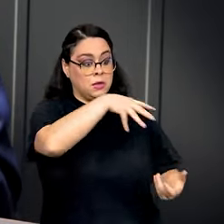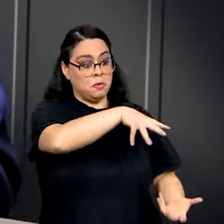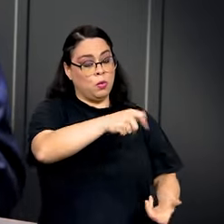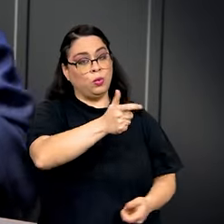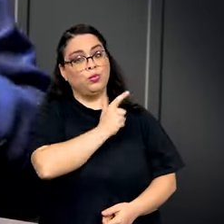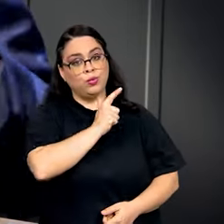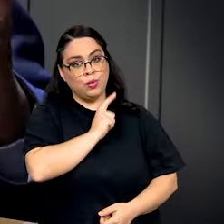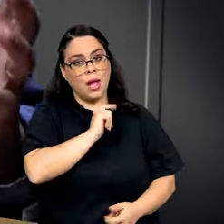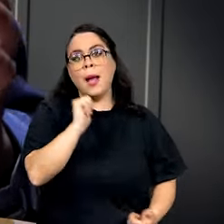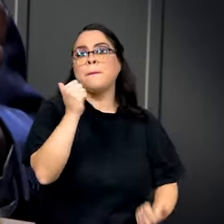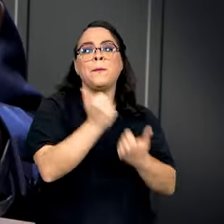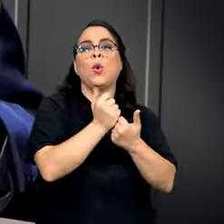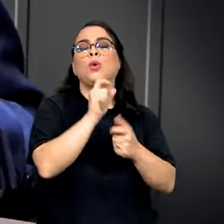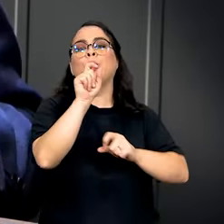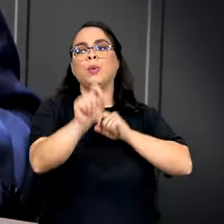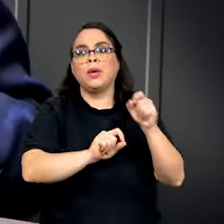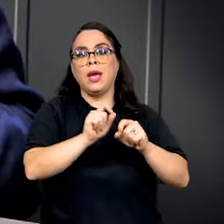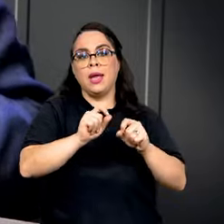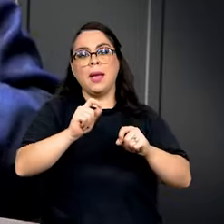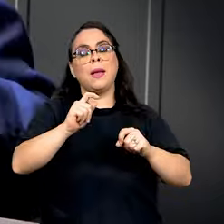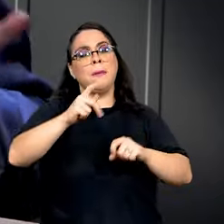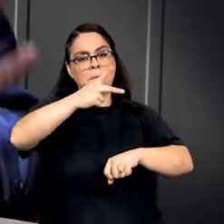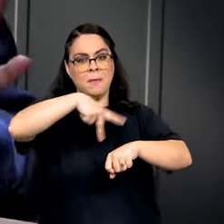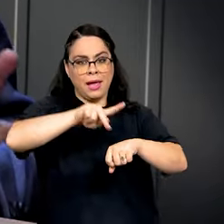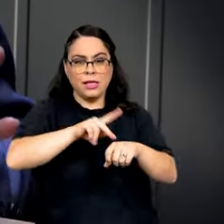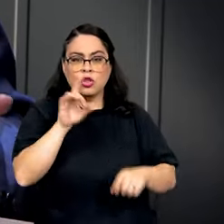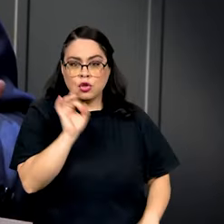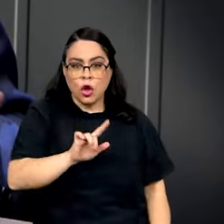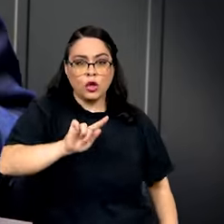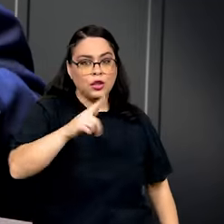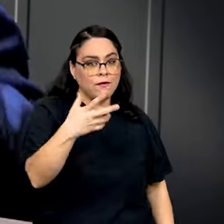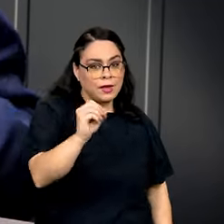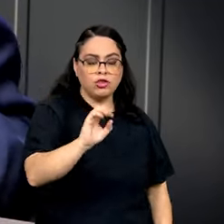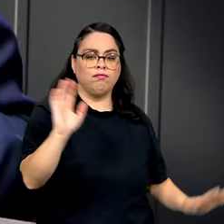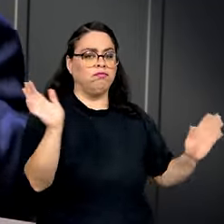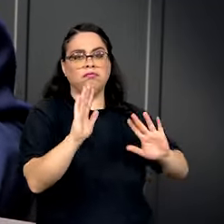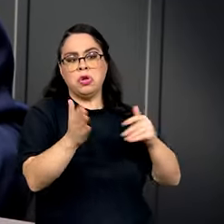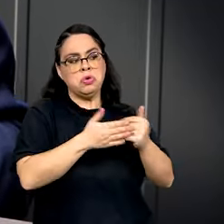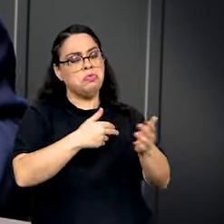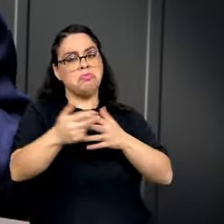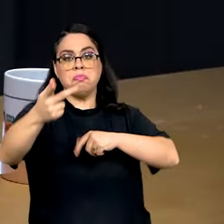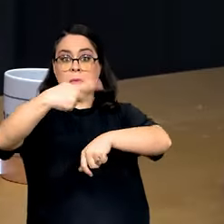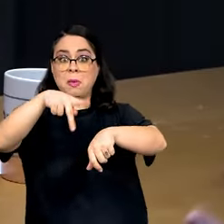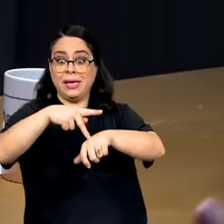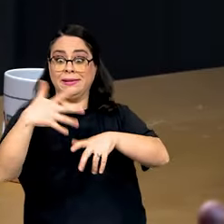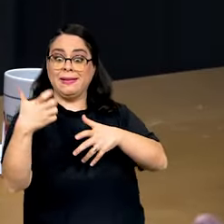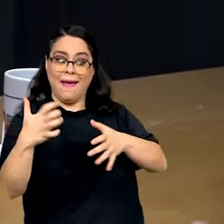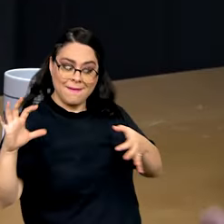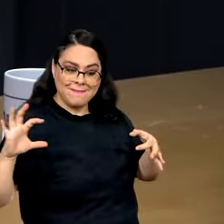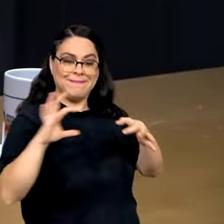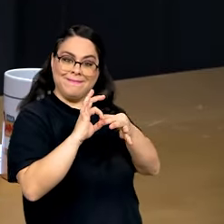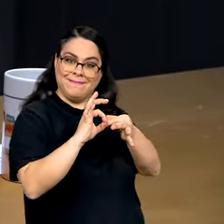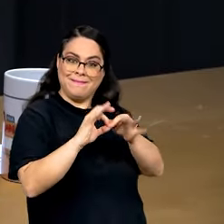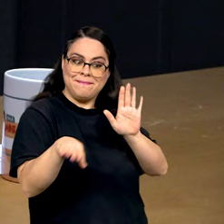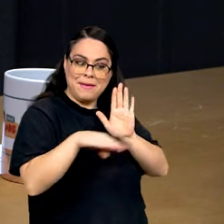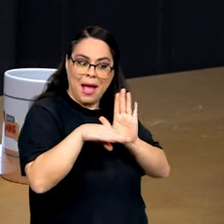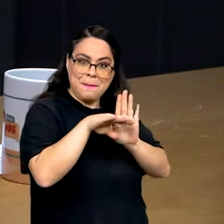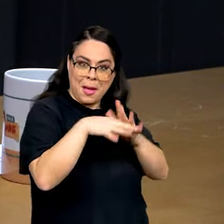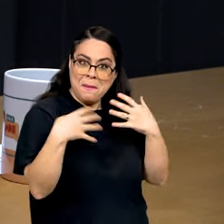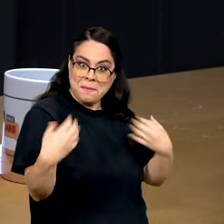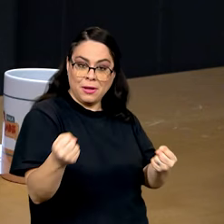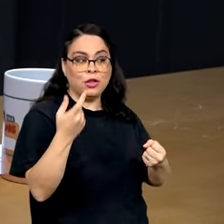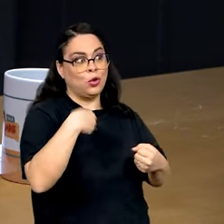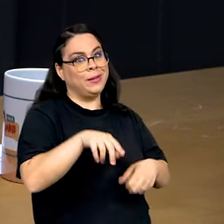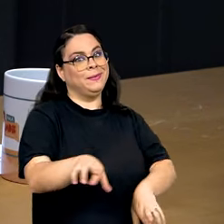mundo a ser apoiado pelos países não só do G20 qualquer país que queira aderir à